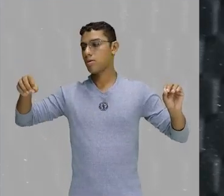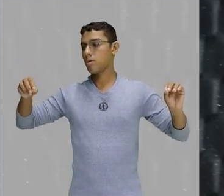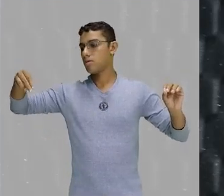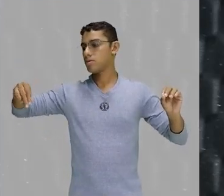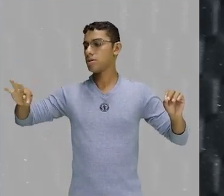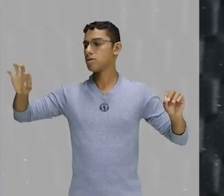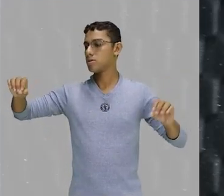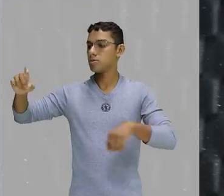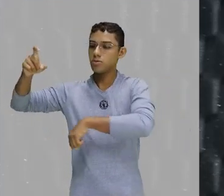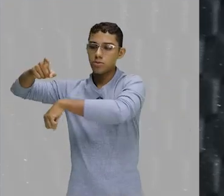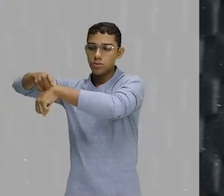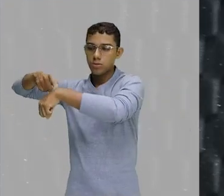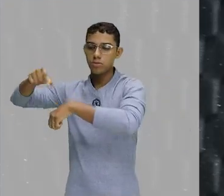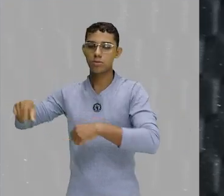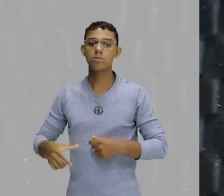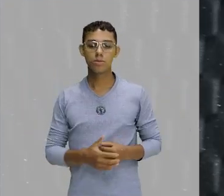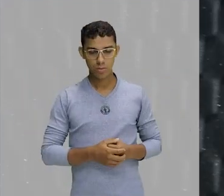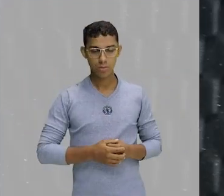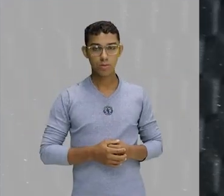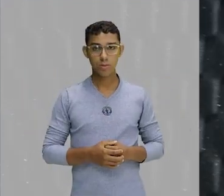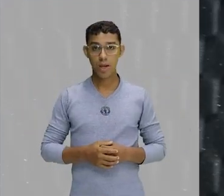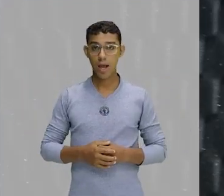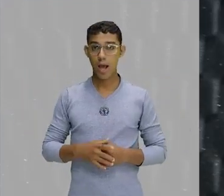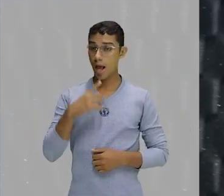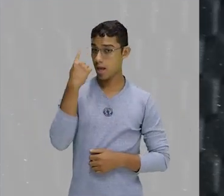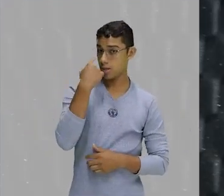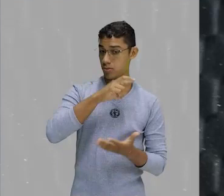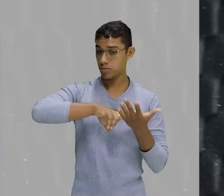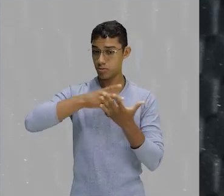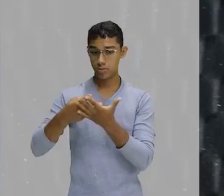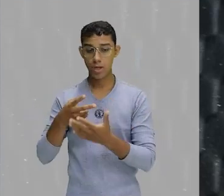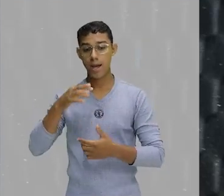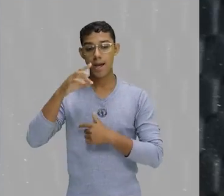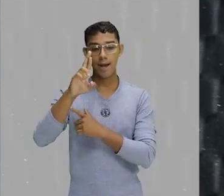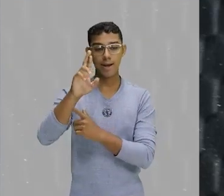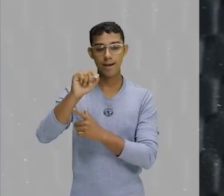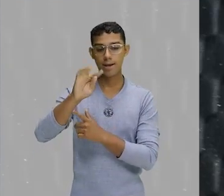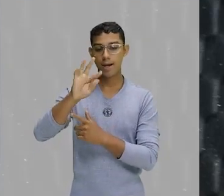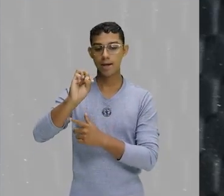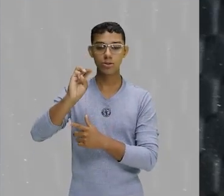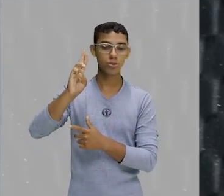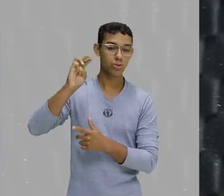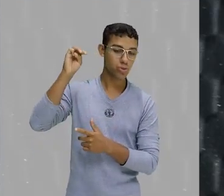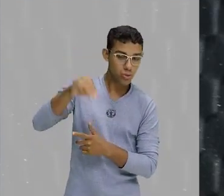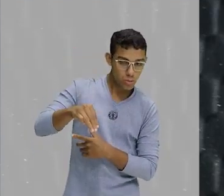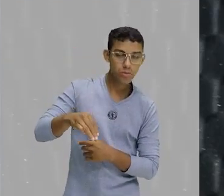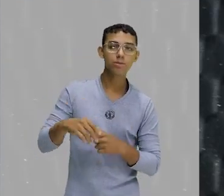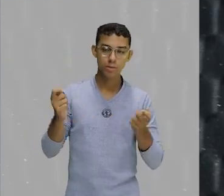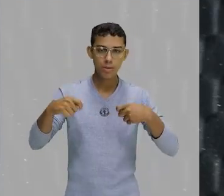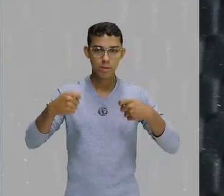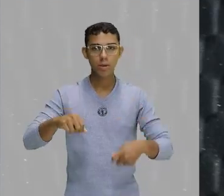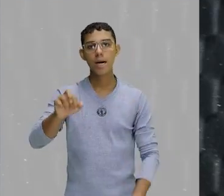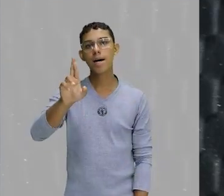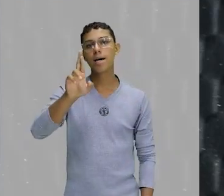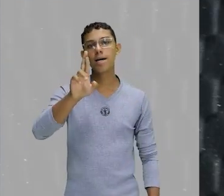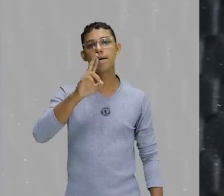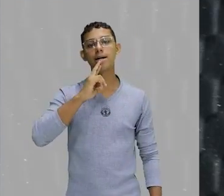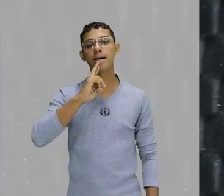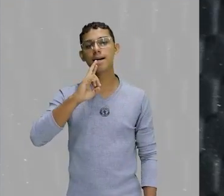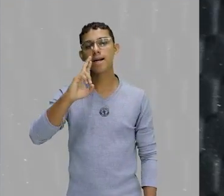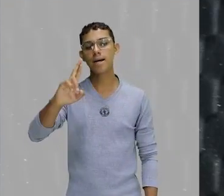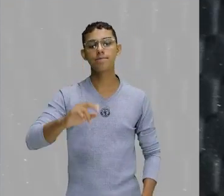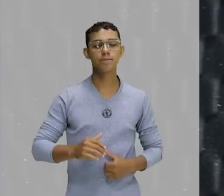indesejado da nossa casa? Raton, raton. E precisa tremer esse R todinho, precisa, porque é assim que é a